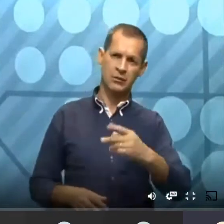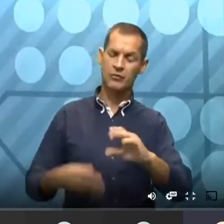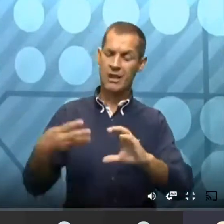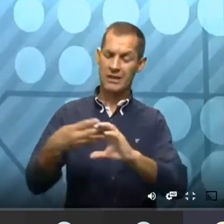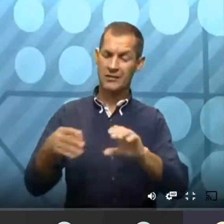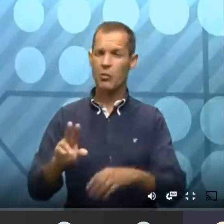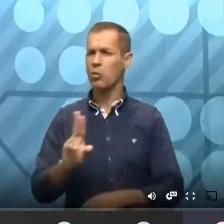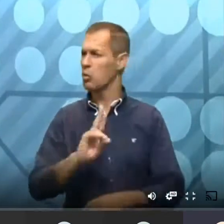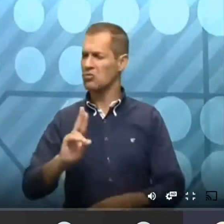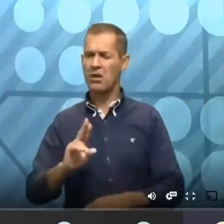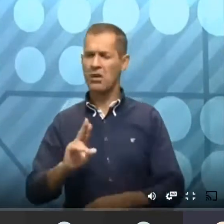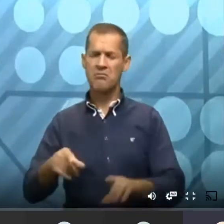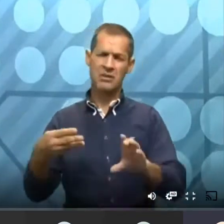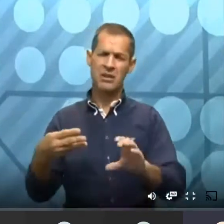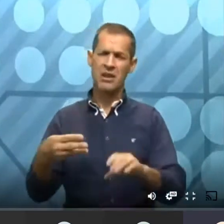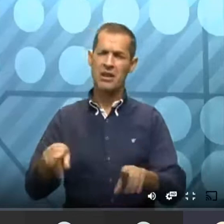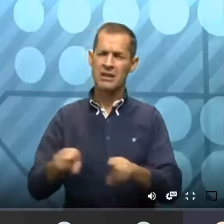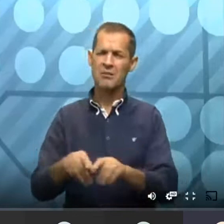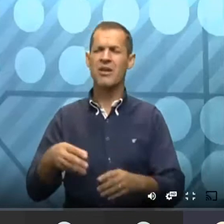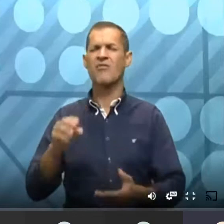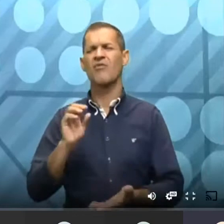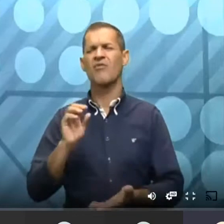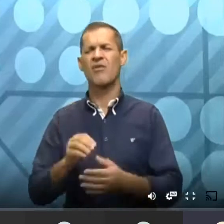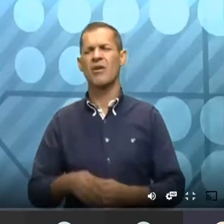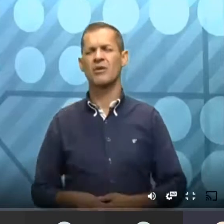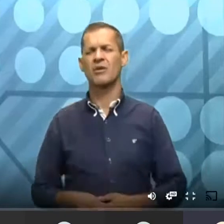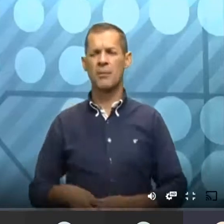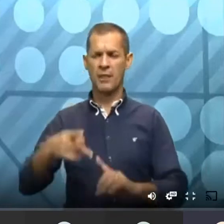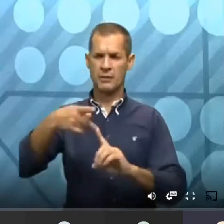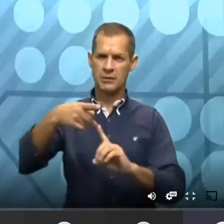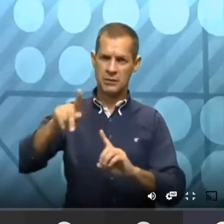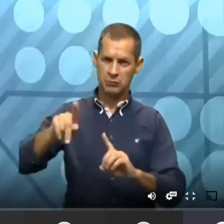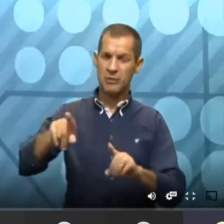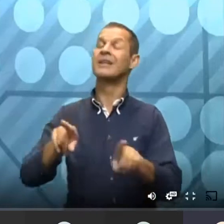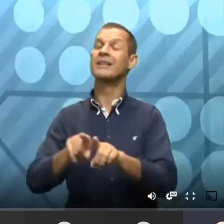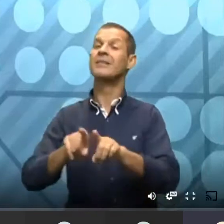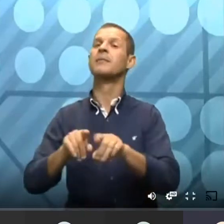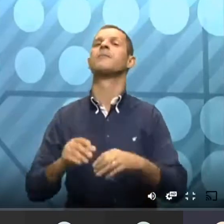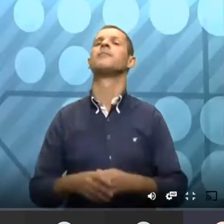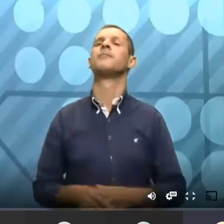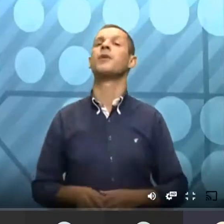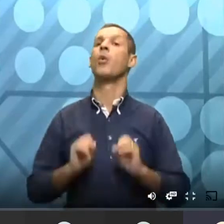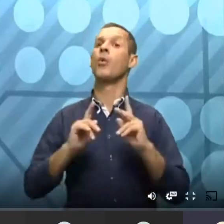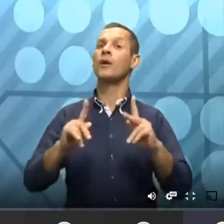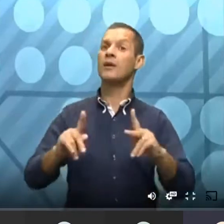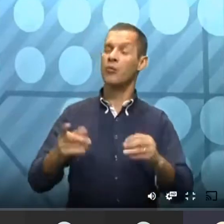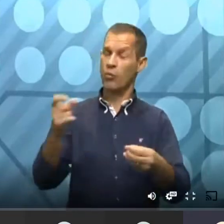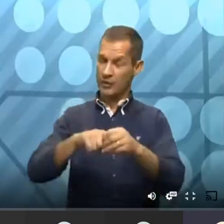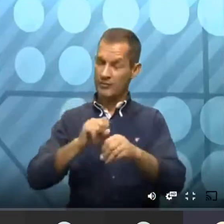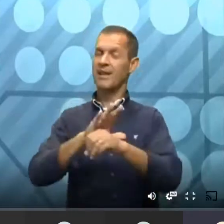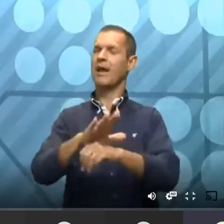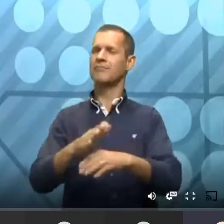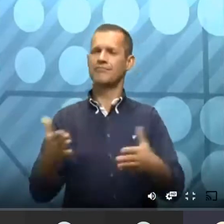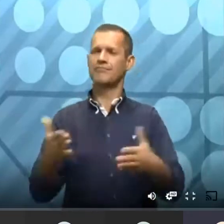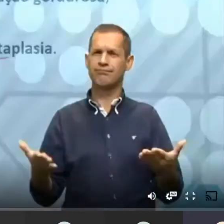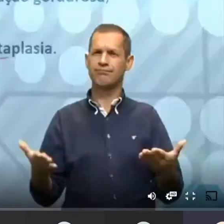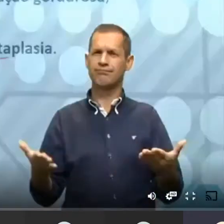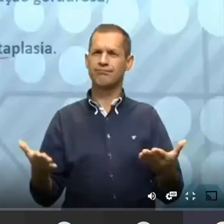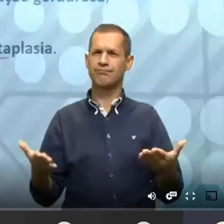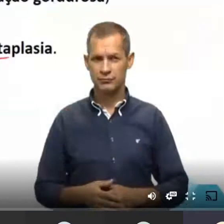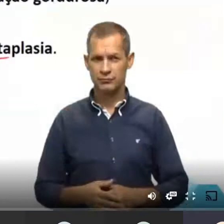células. Por desuso, por falta de recebimento de nutrientes e assim por diante, ok? Voltando para o nosso